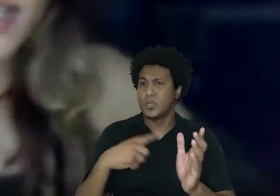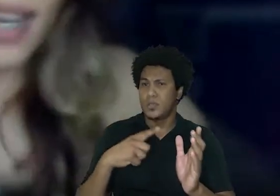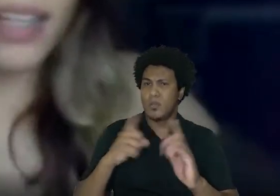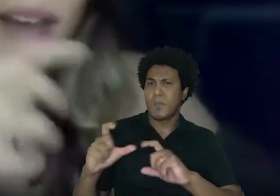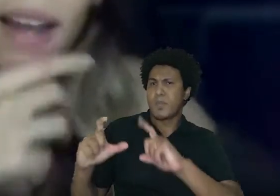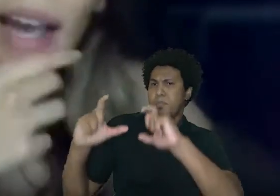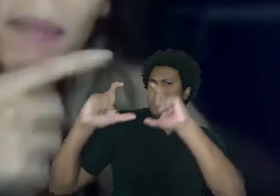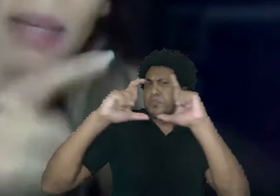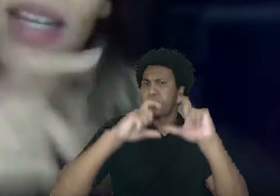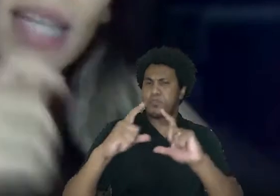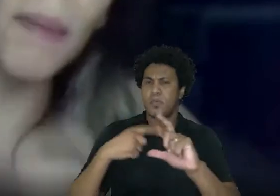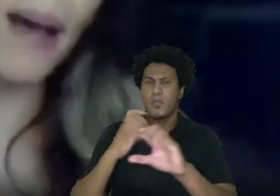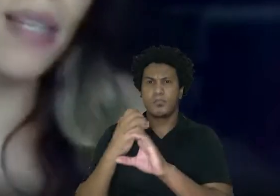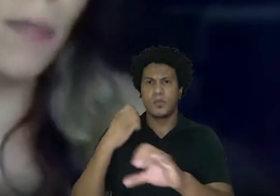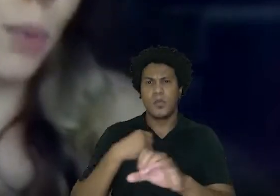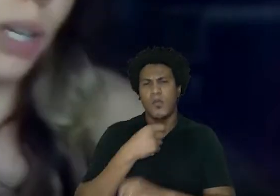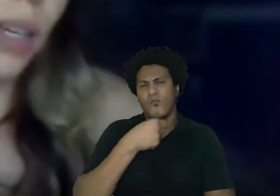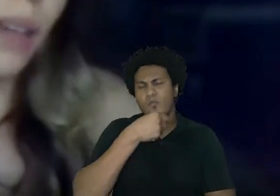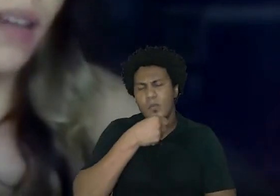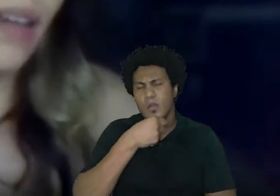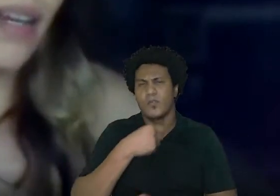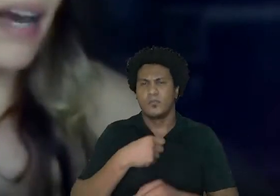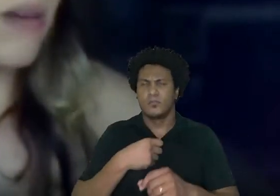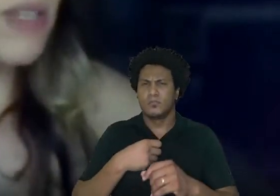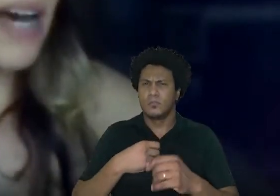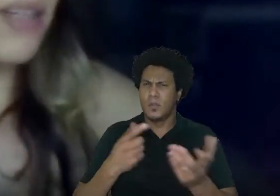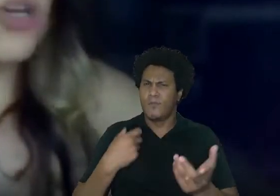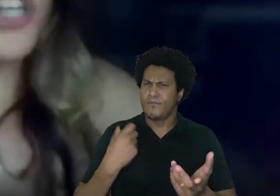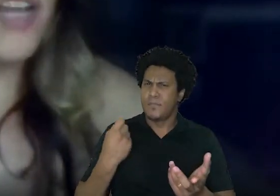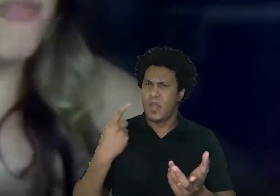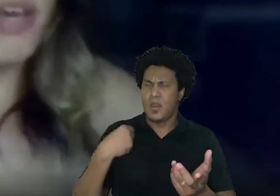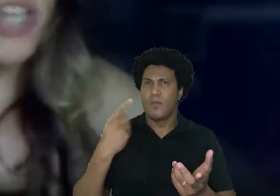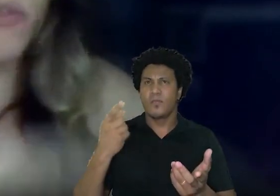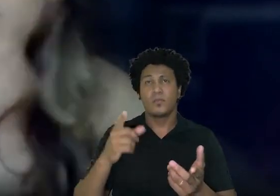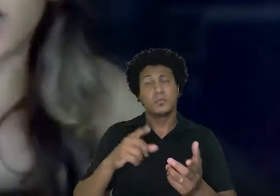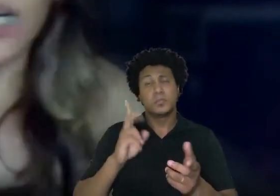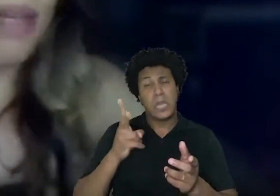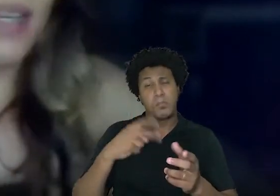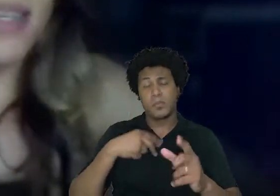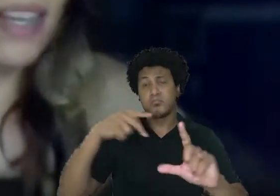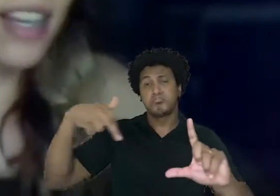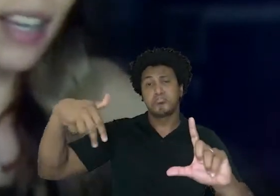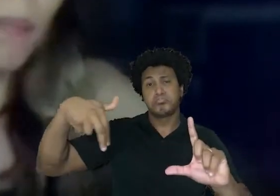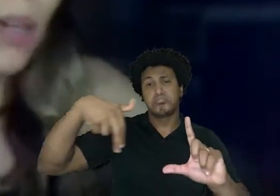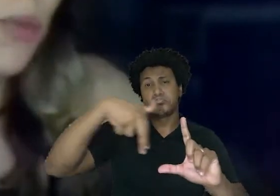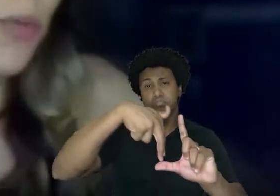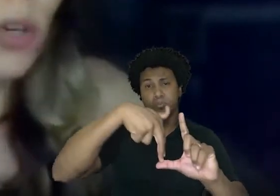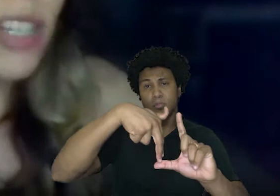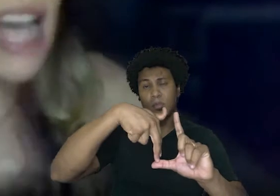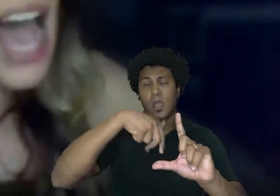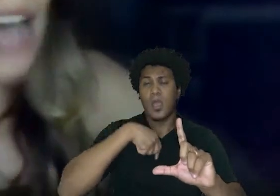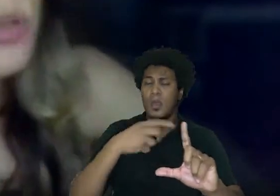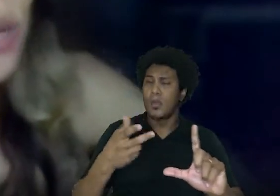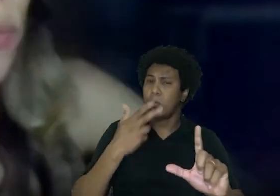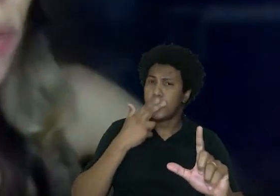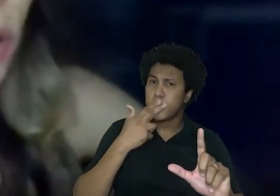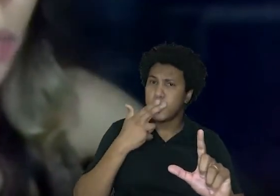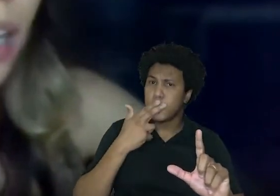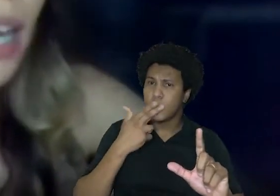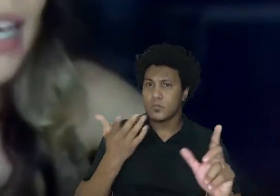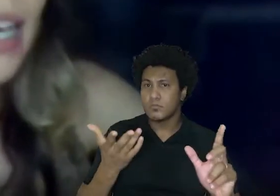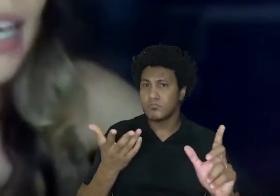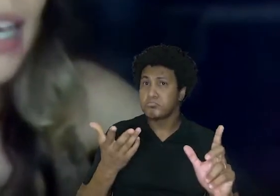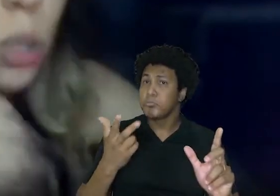uma voz entra e fala, essa menina sempre passa por aqui na calçada. Hoje ela veio cheio de câmeras e microfones. Acho que é um